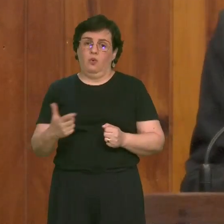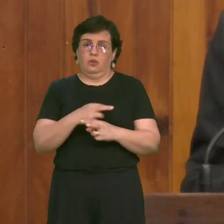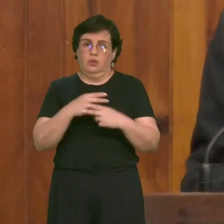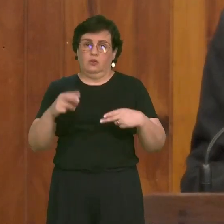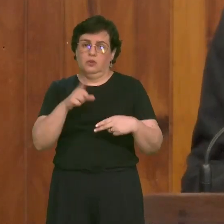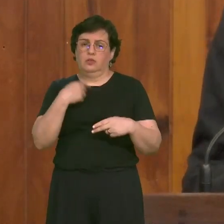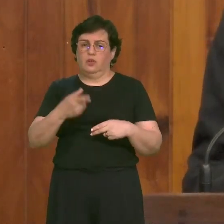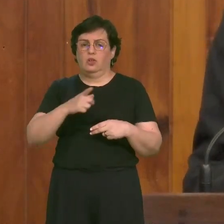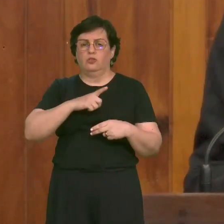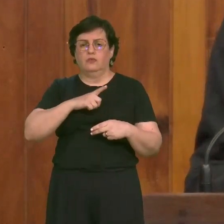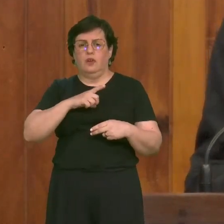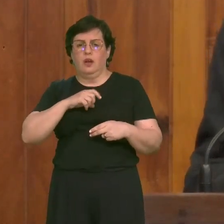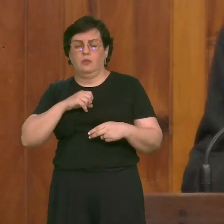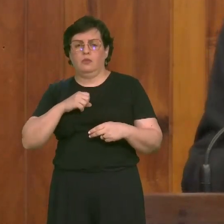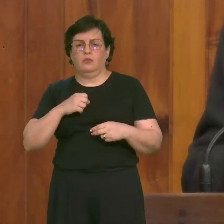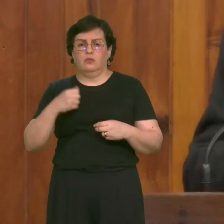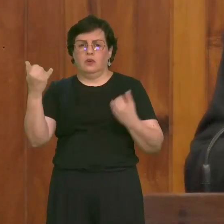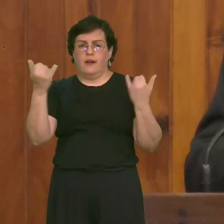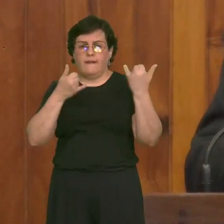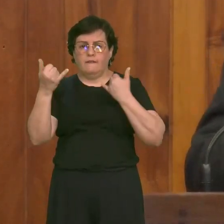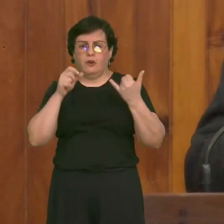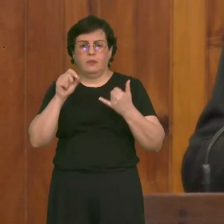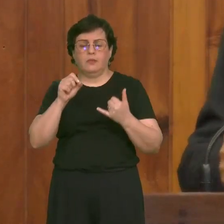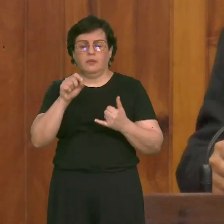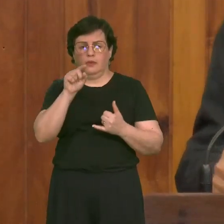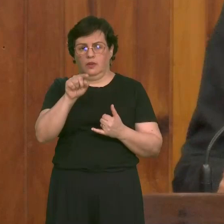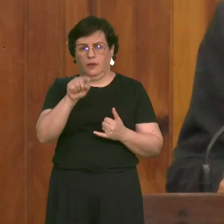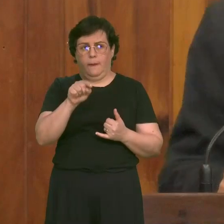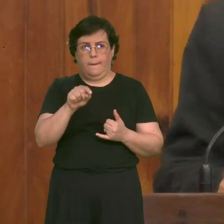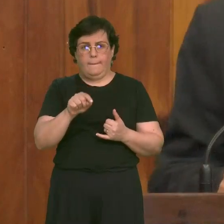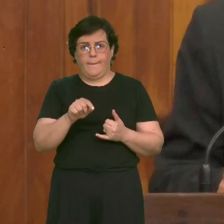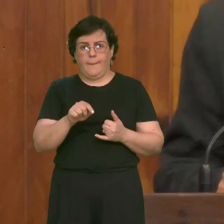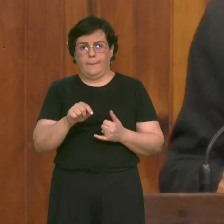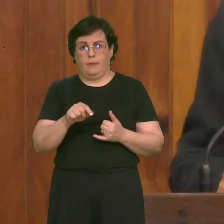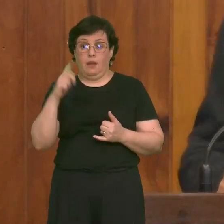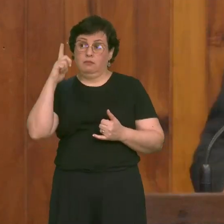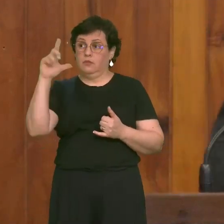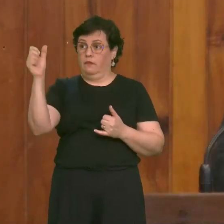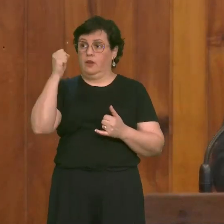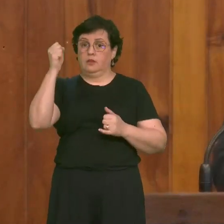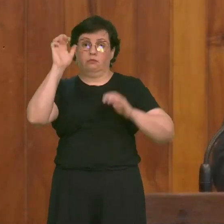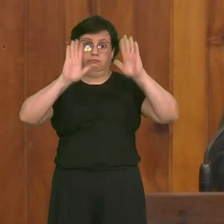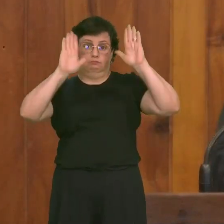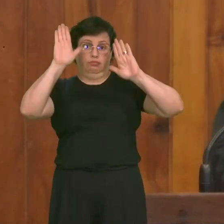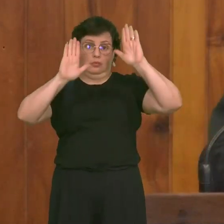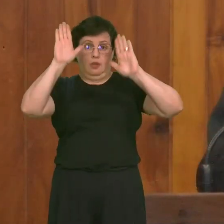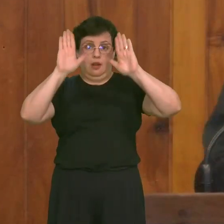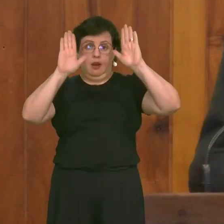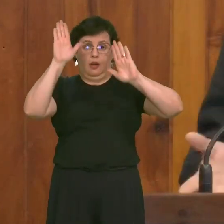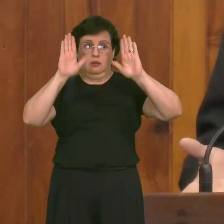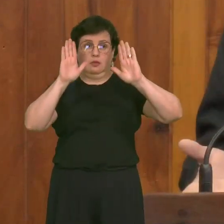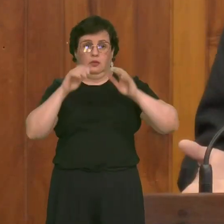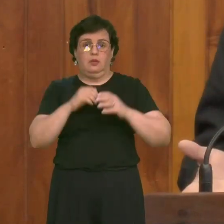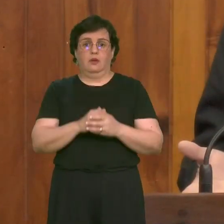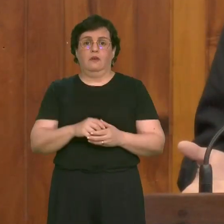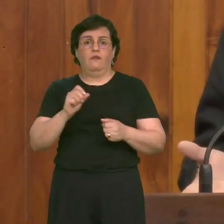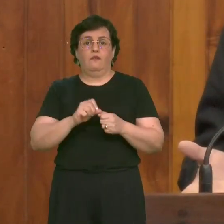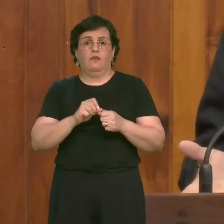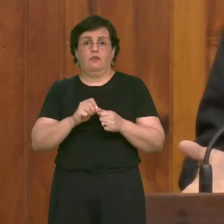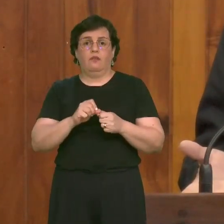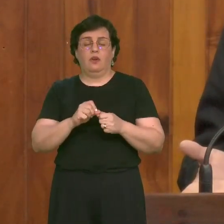informação que essa que essa esse vencedor da licitação abrir um processo